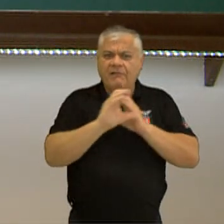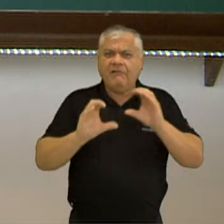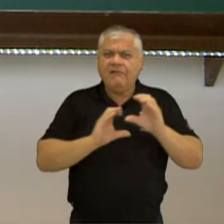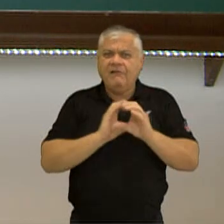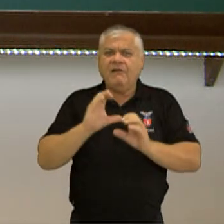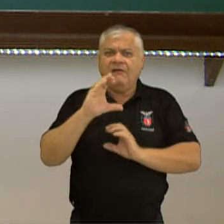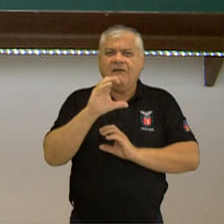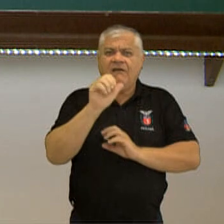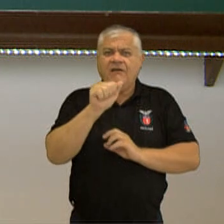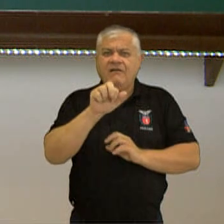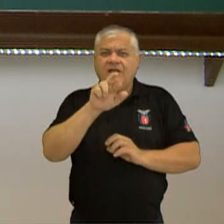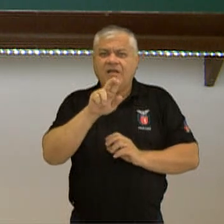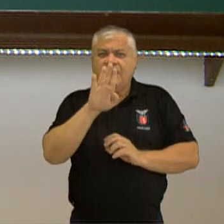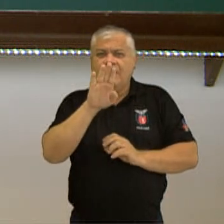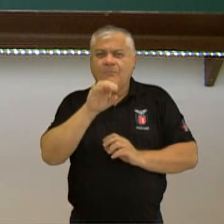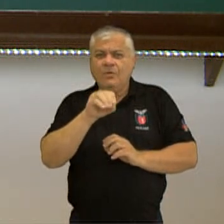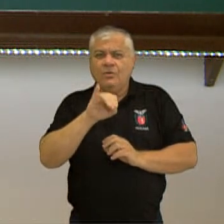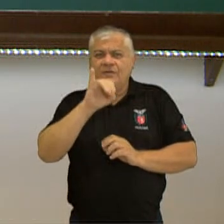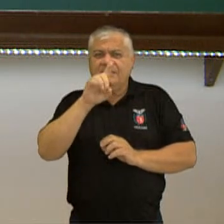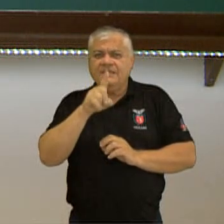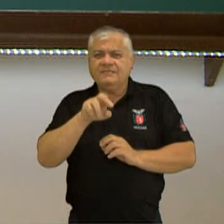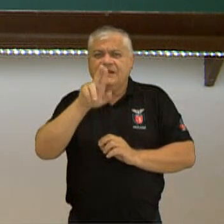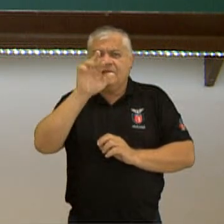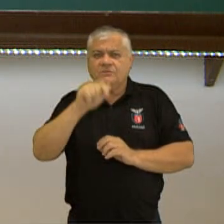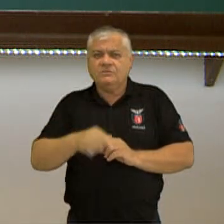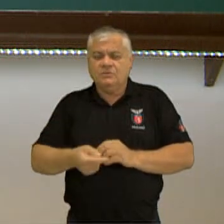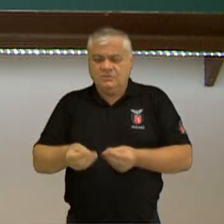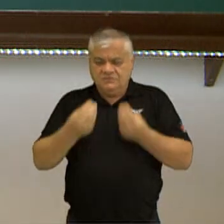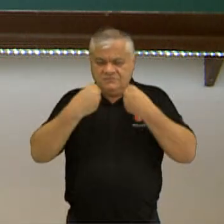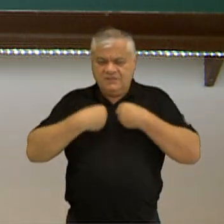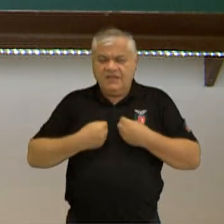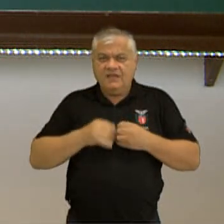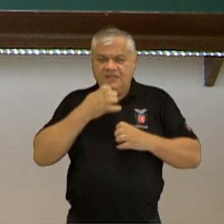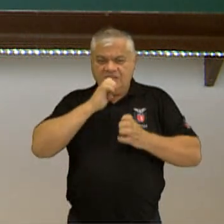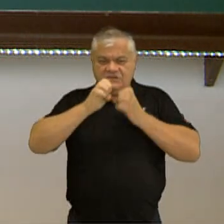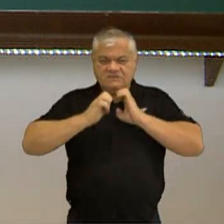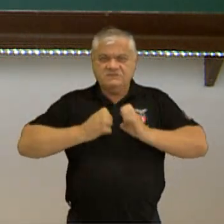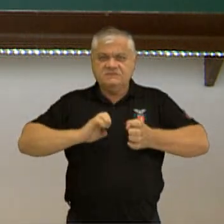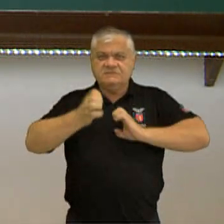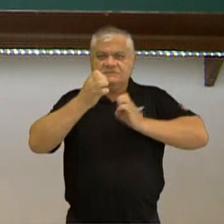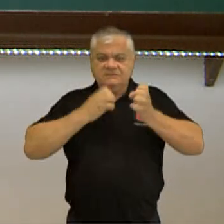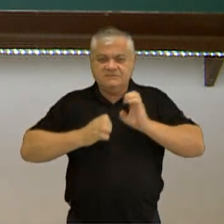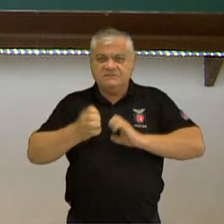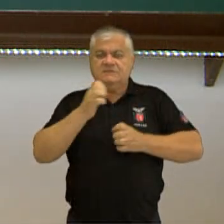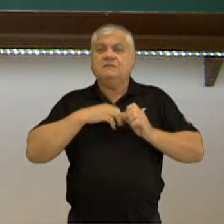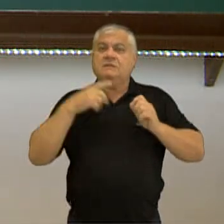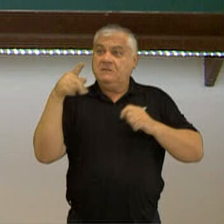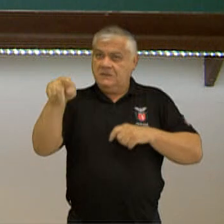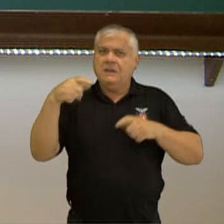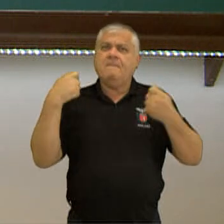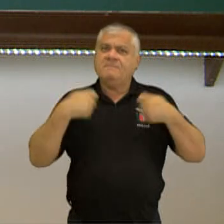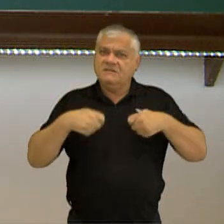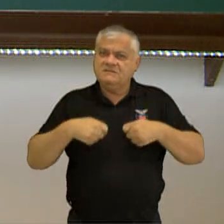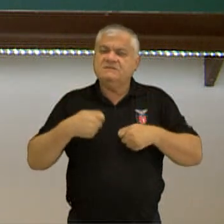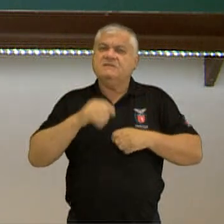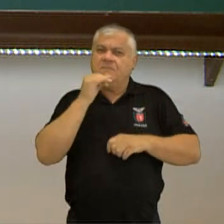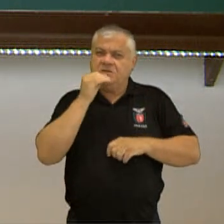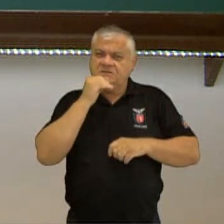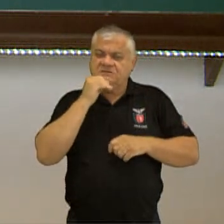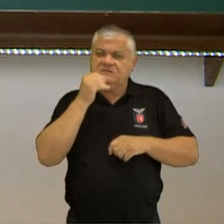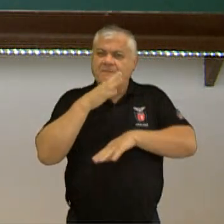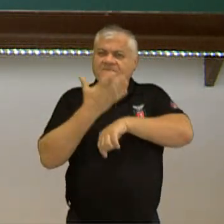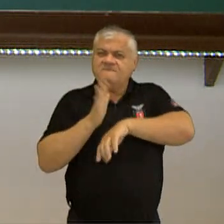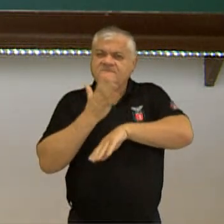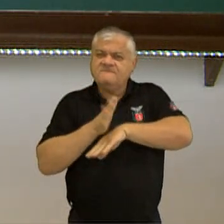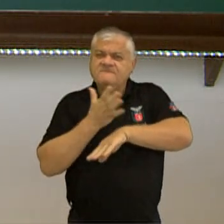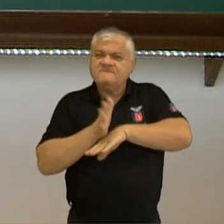alimentos, eles trazem energia para o organismo. E com isso, como ele precisa queimar bastante essa energia, ele